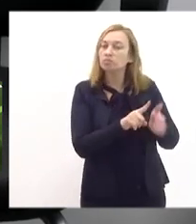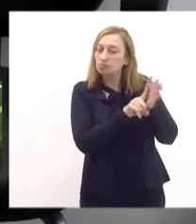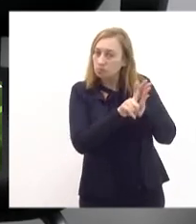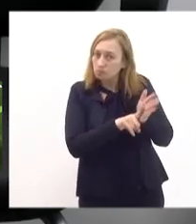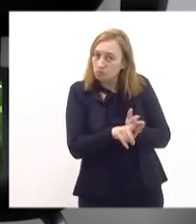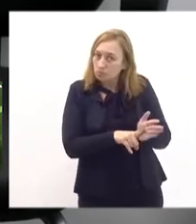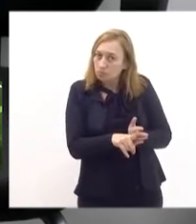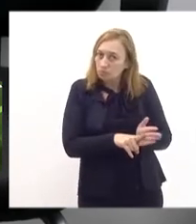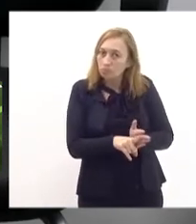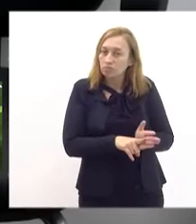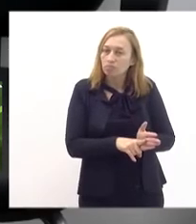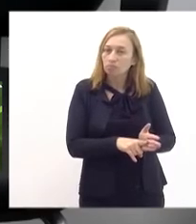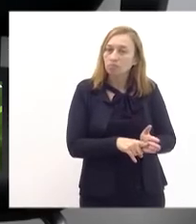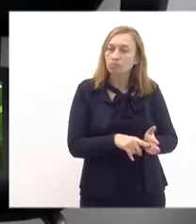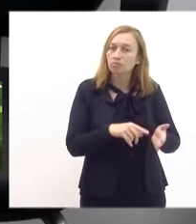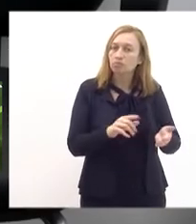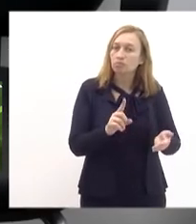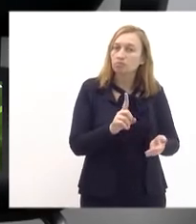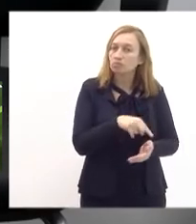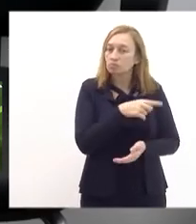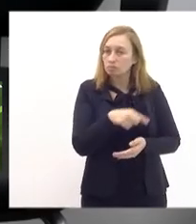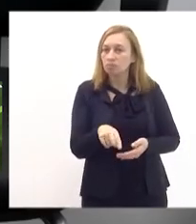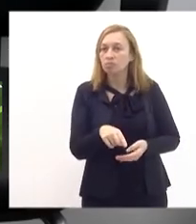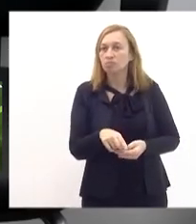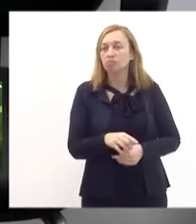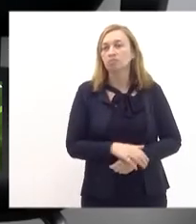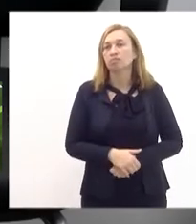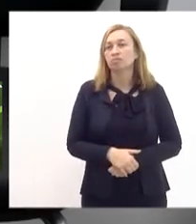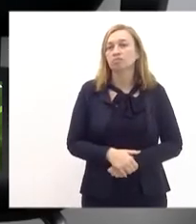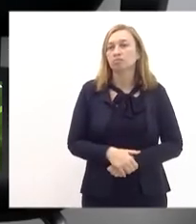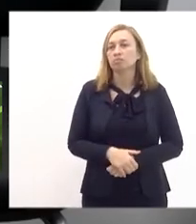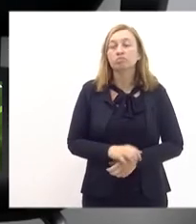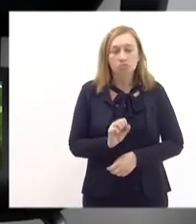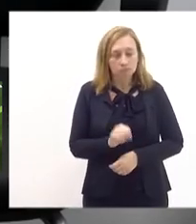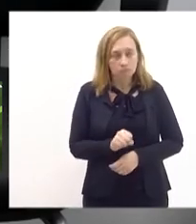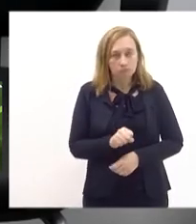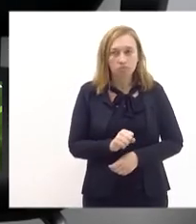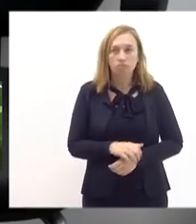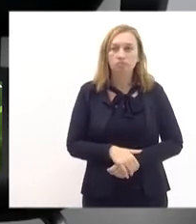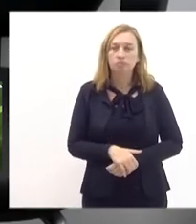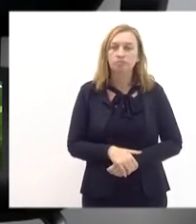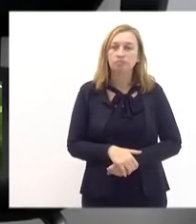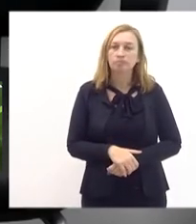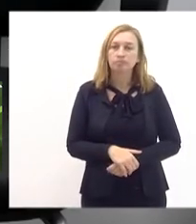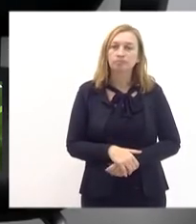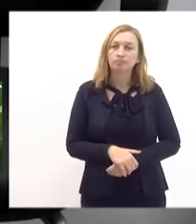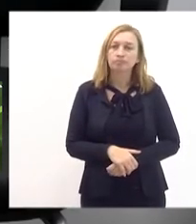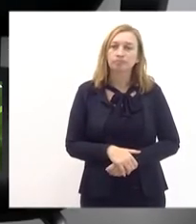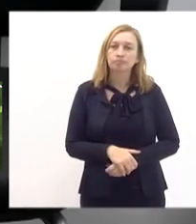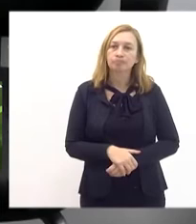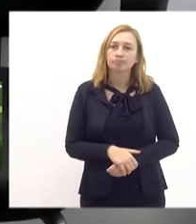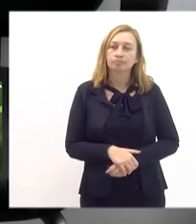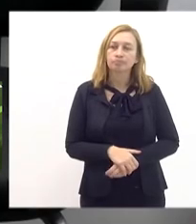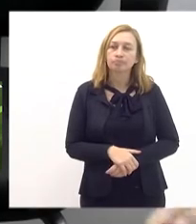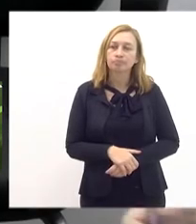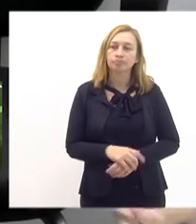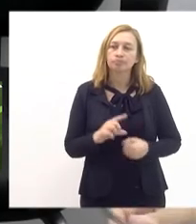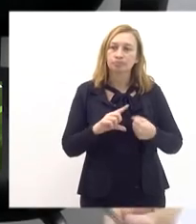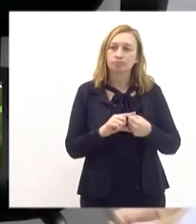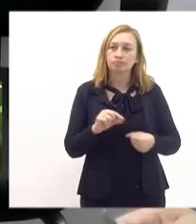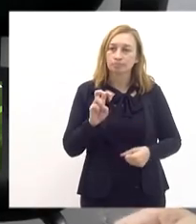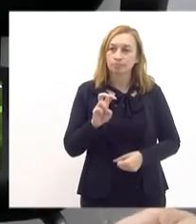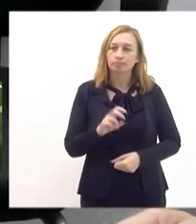a decisão da suspensão. Está se referindo ao artigo 5º? Sim. Sim. Artigo